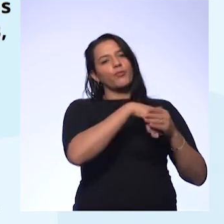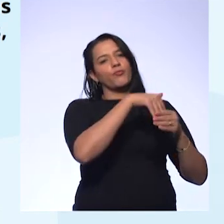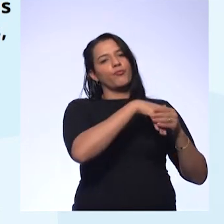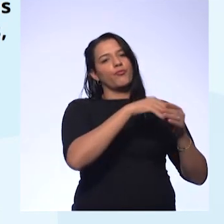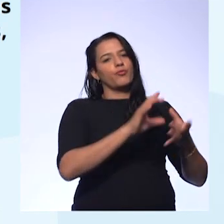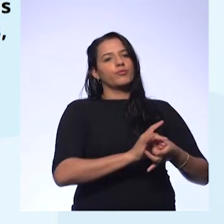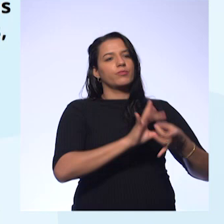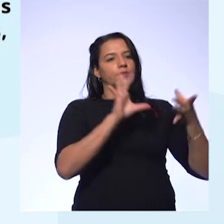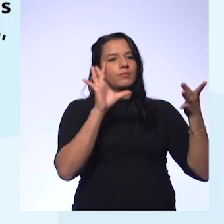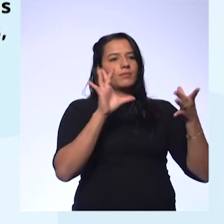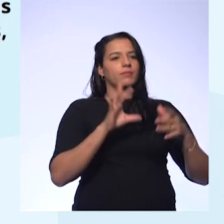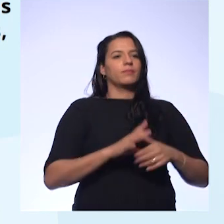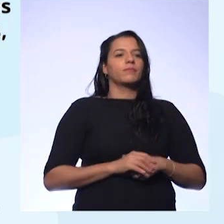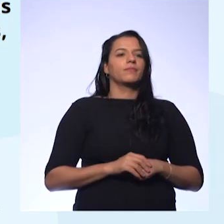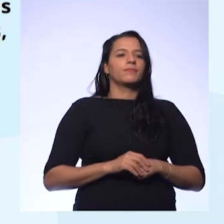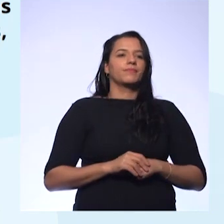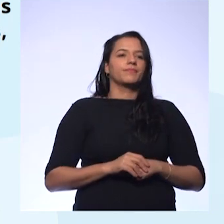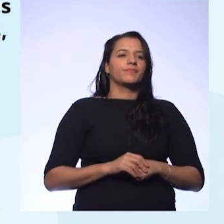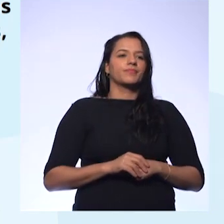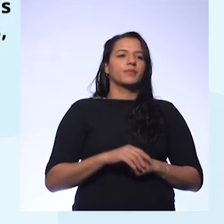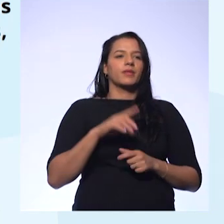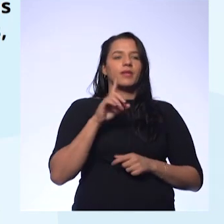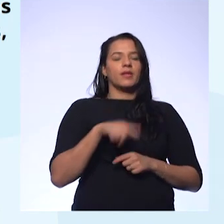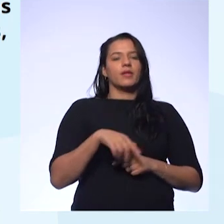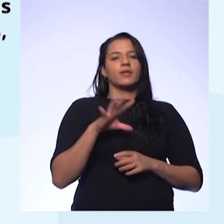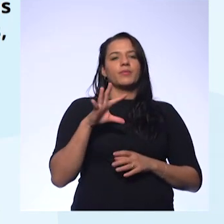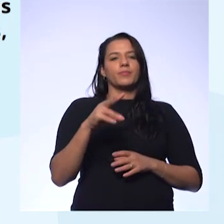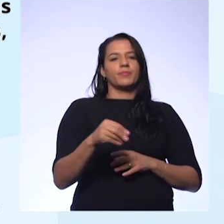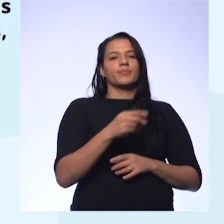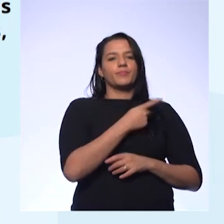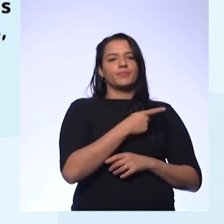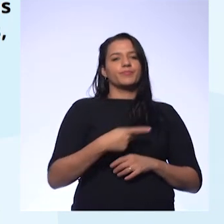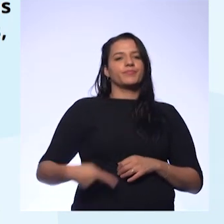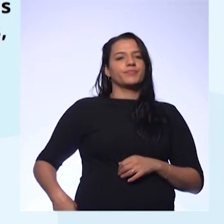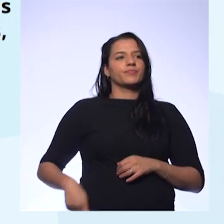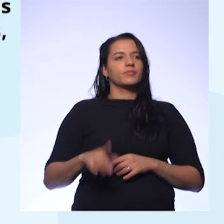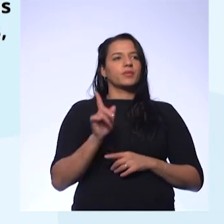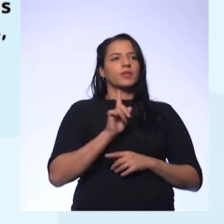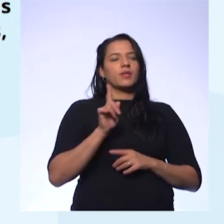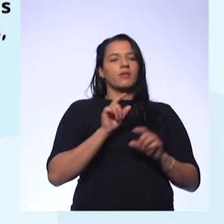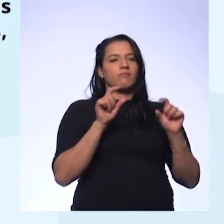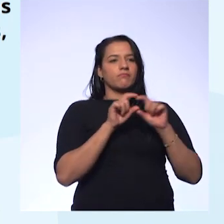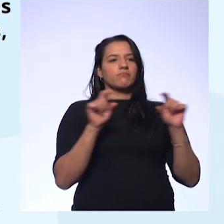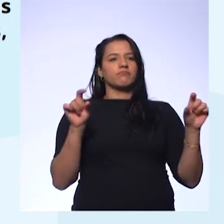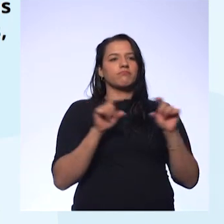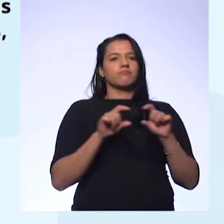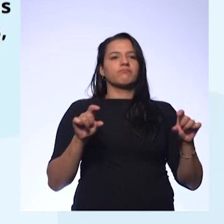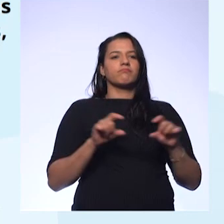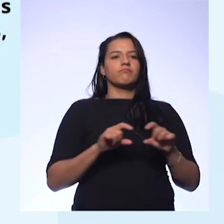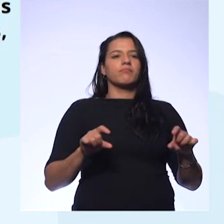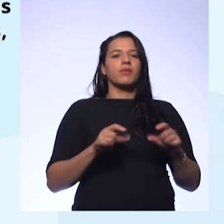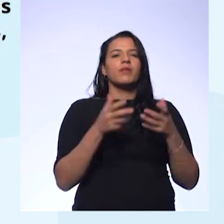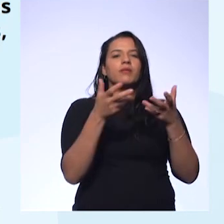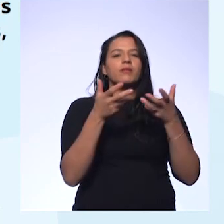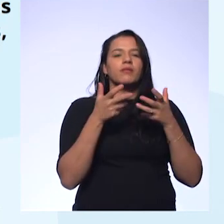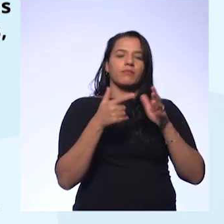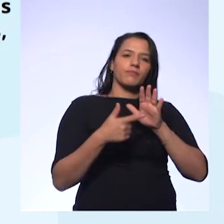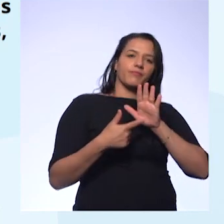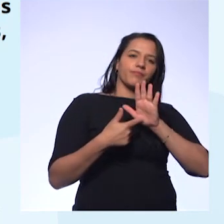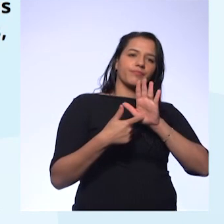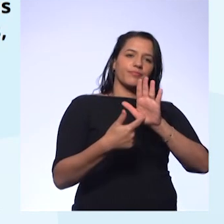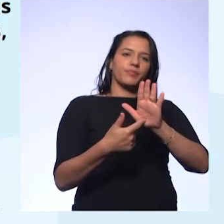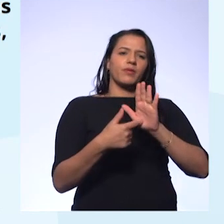o cartaz da campanha de Getúlio Vargas. O que é que esses dizeres desse cartaz revela sobre